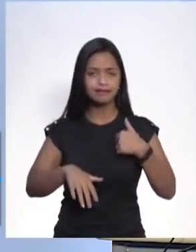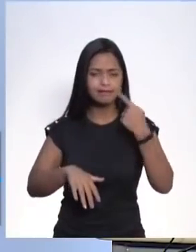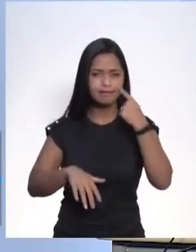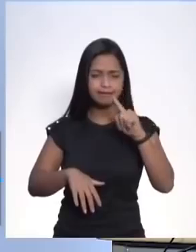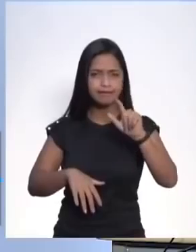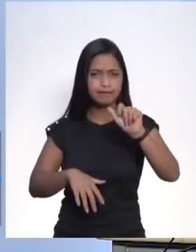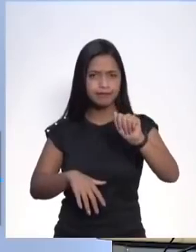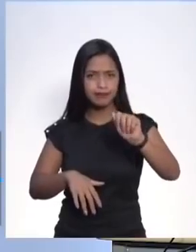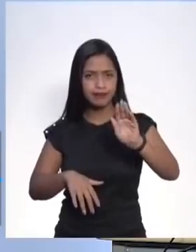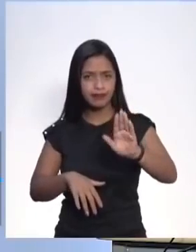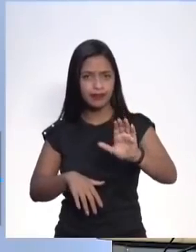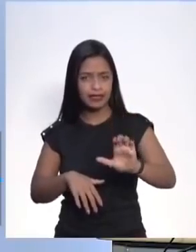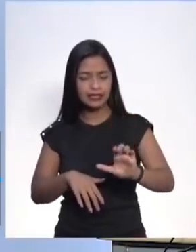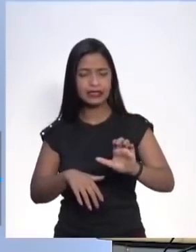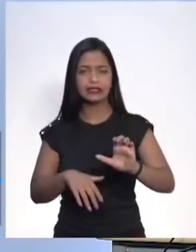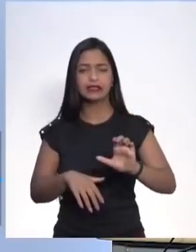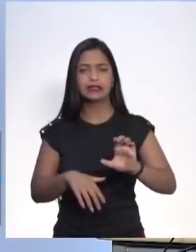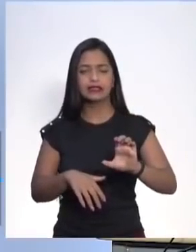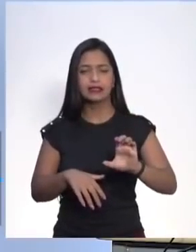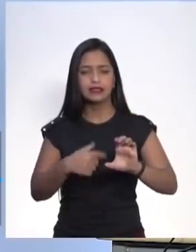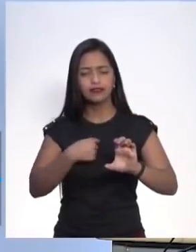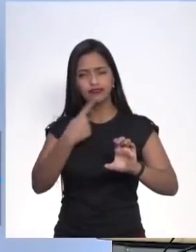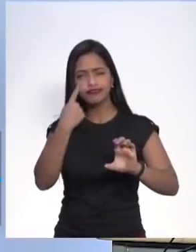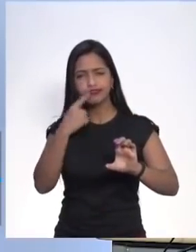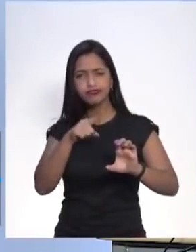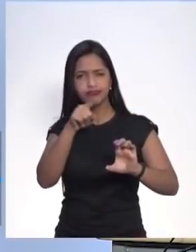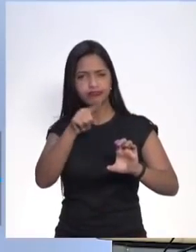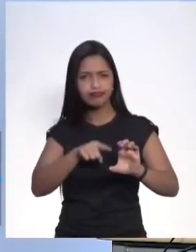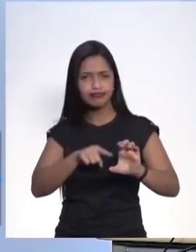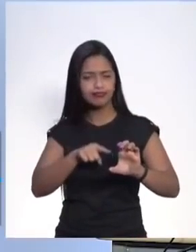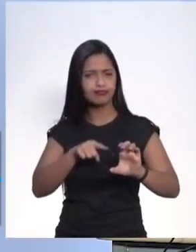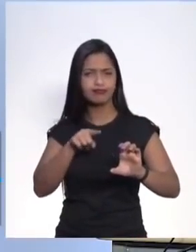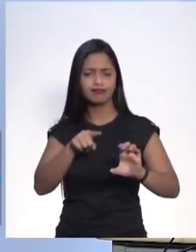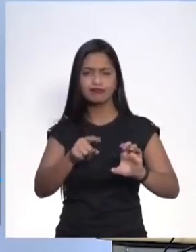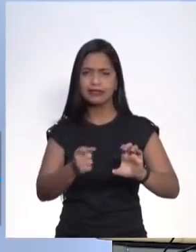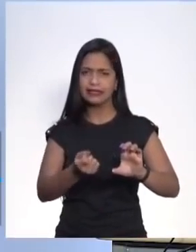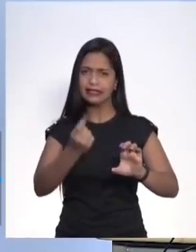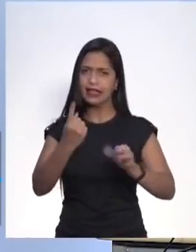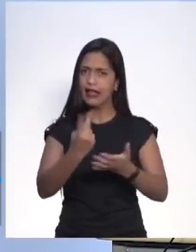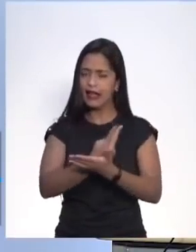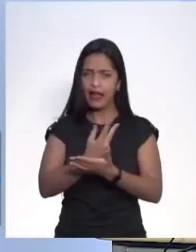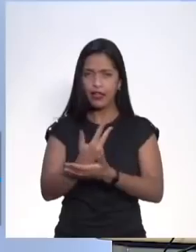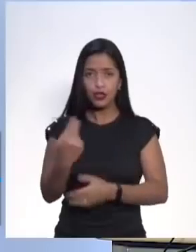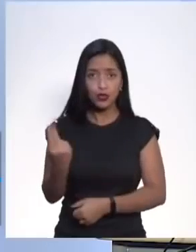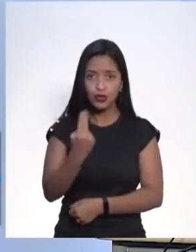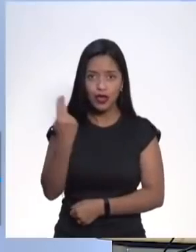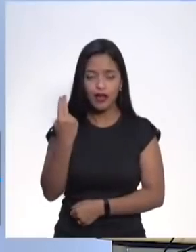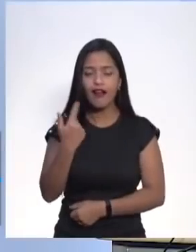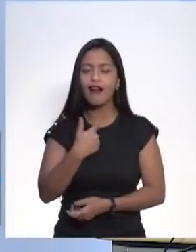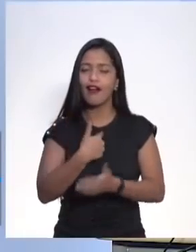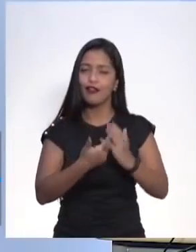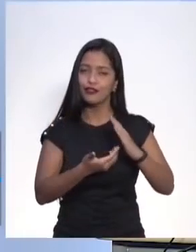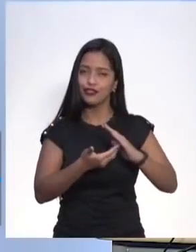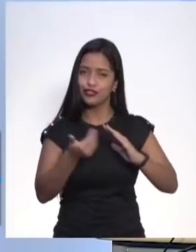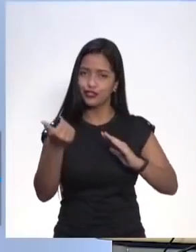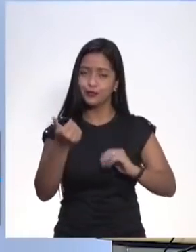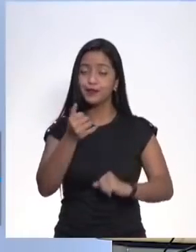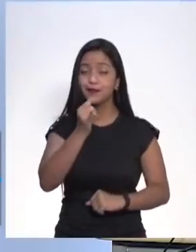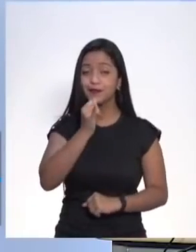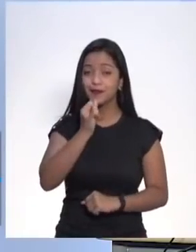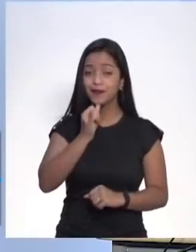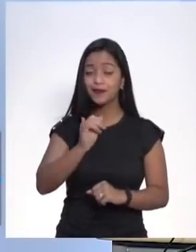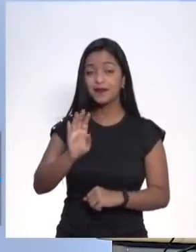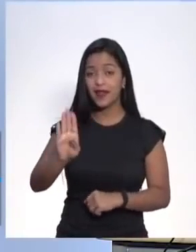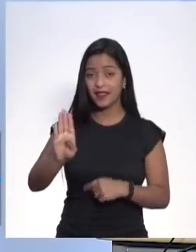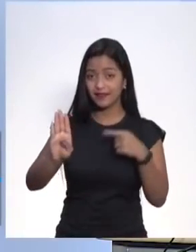tentar descartar o que basicamente é nulo, não pode acontecer. Sim. Como você me colocou na questão B. A B aí